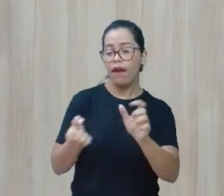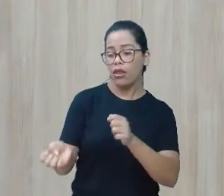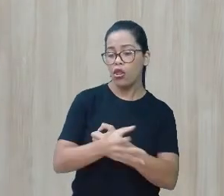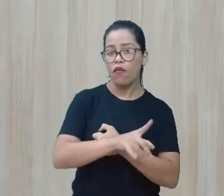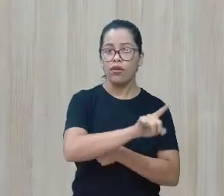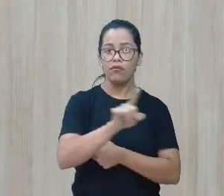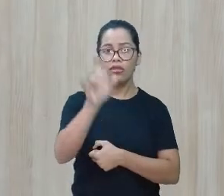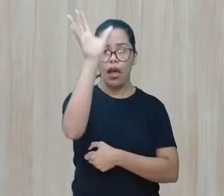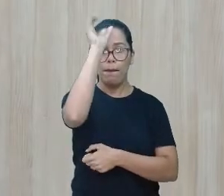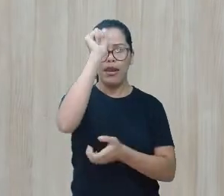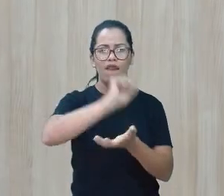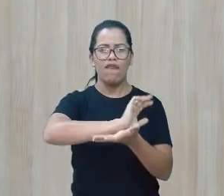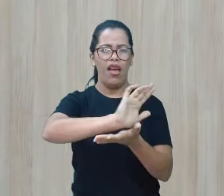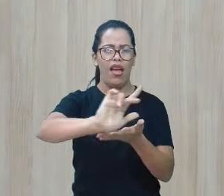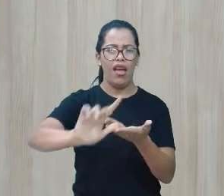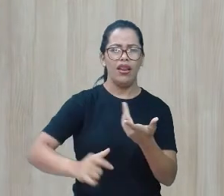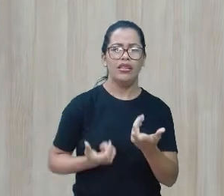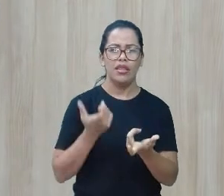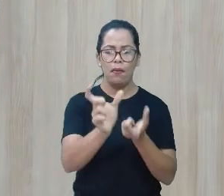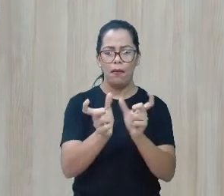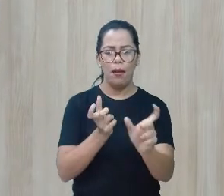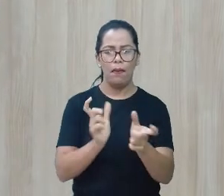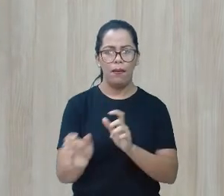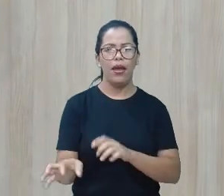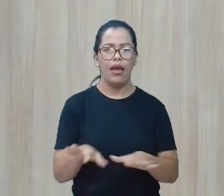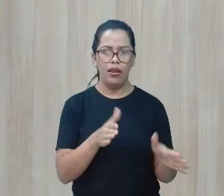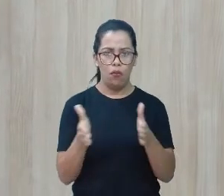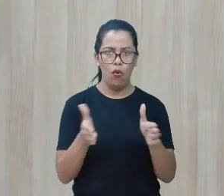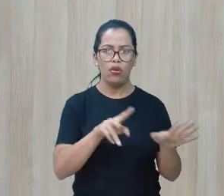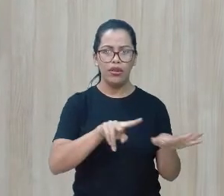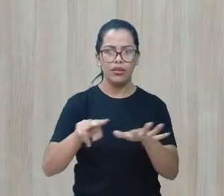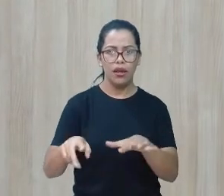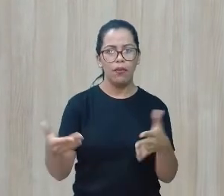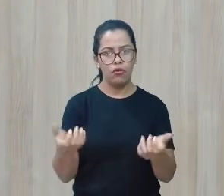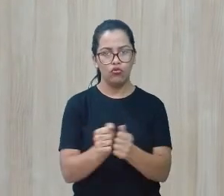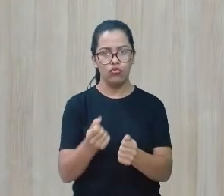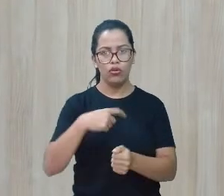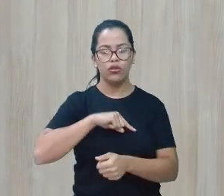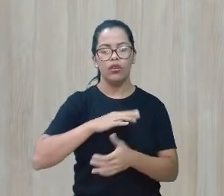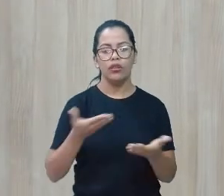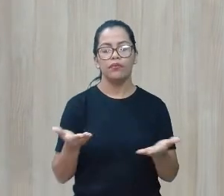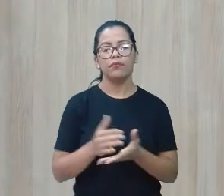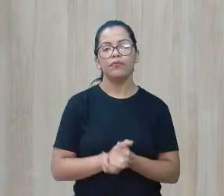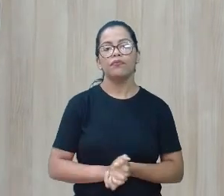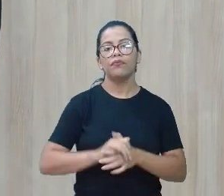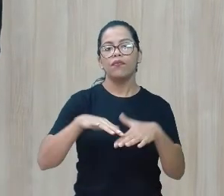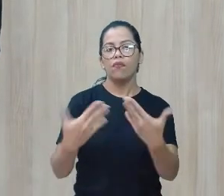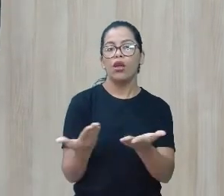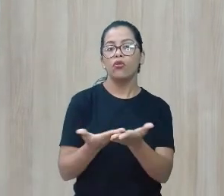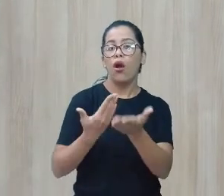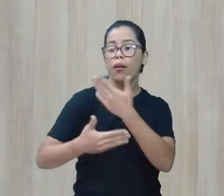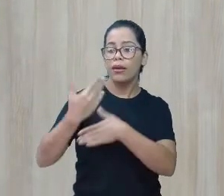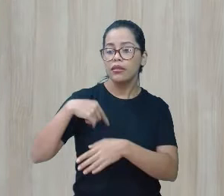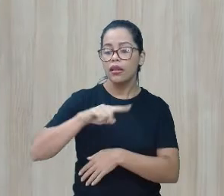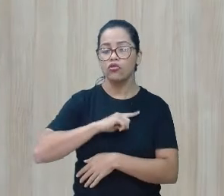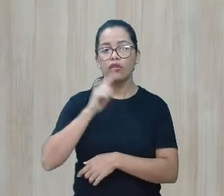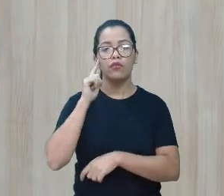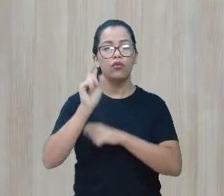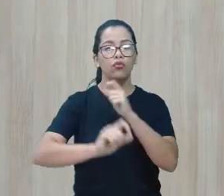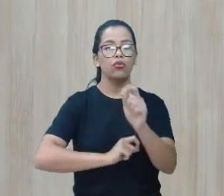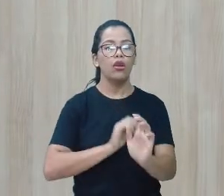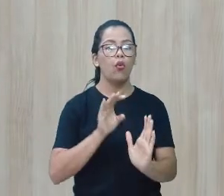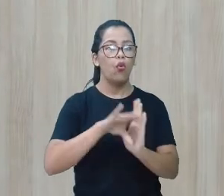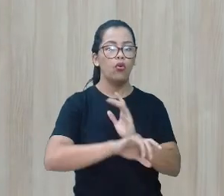aprenderam várias palavras novas durante a semana aqui com a gente, tá bom? Então a gente viu aí na aula passada a definição